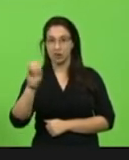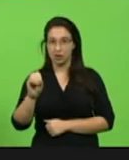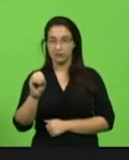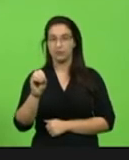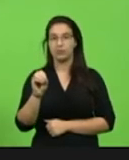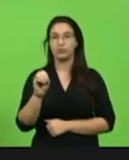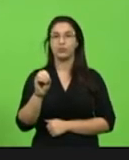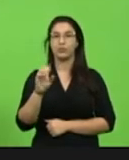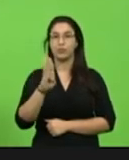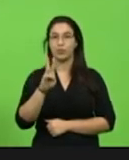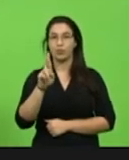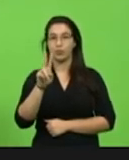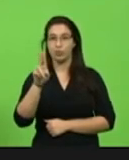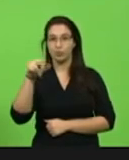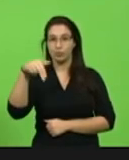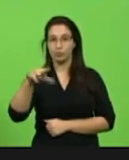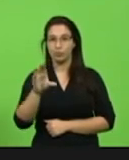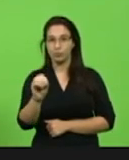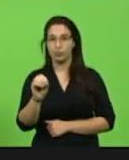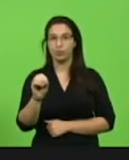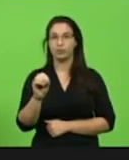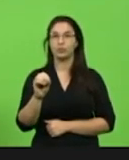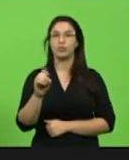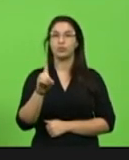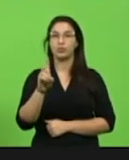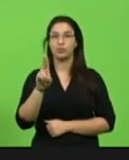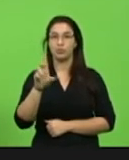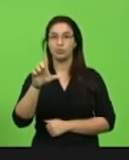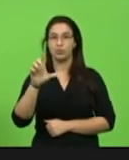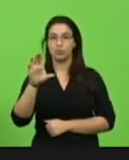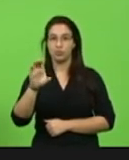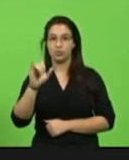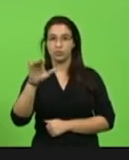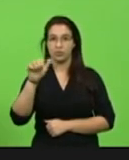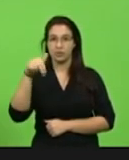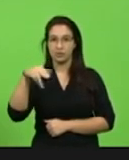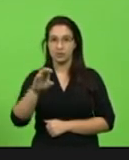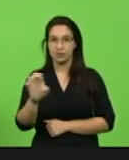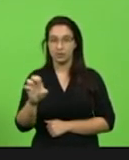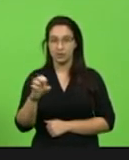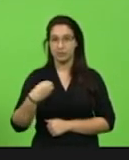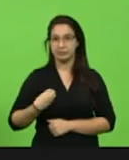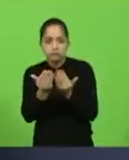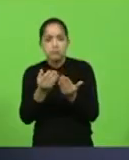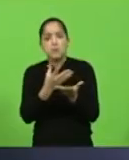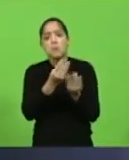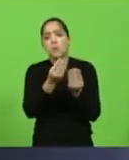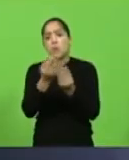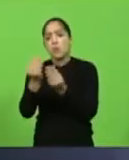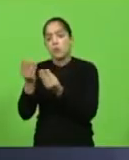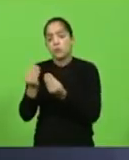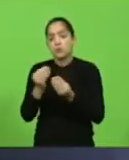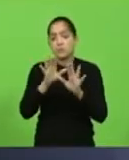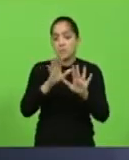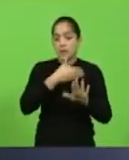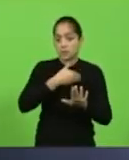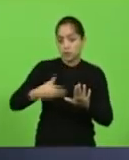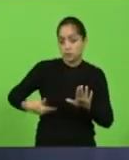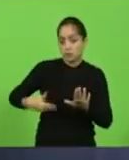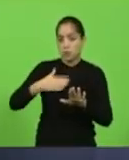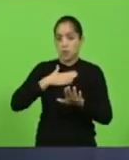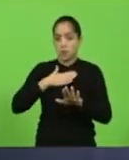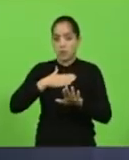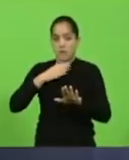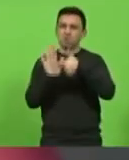Tribunal Especial, que teve no primeiro momento as sustentações orais de acusação e defesa. Os advogados puderam usar